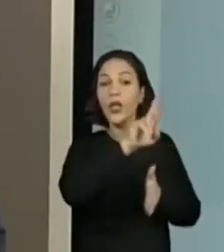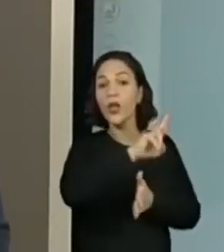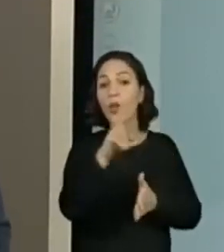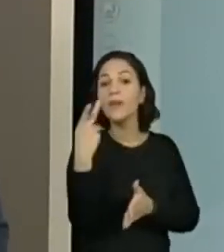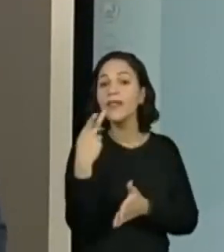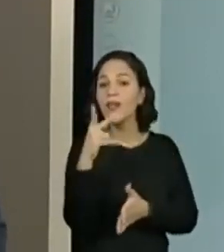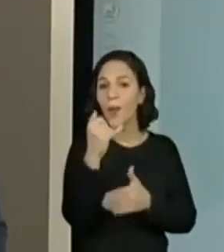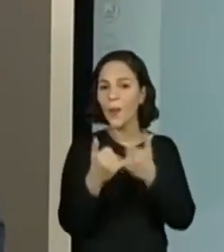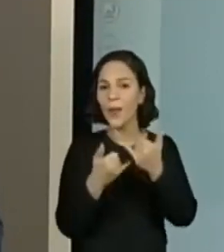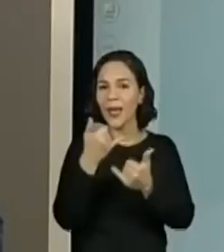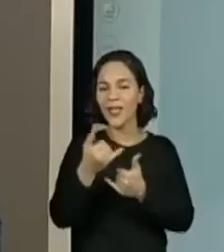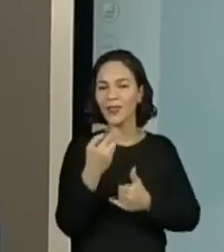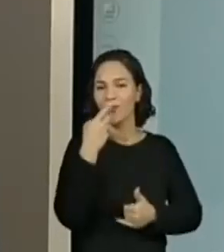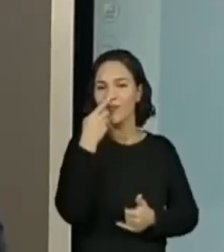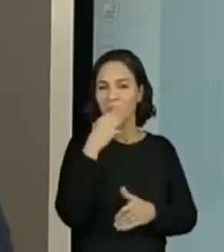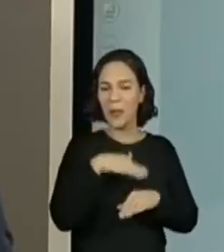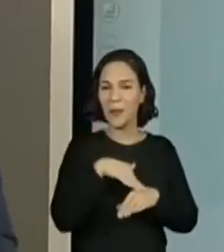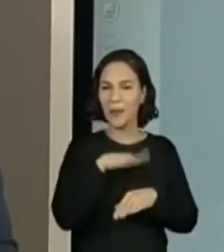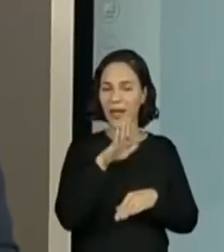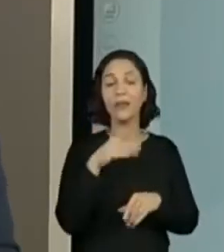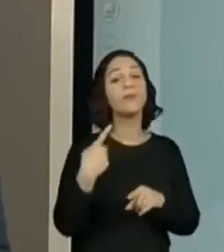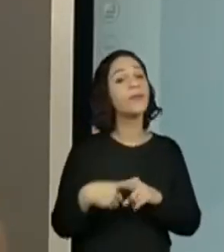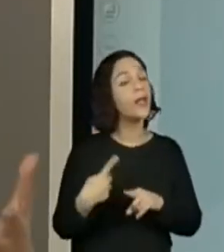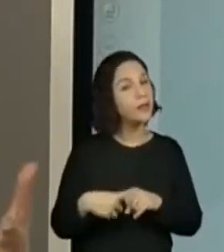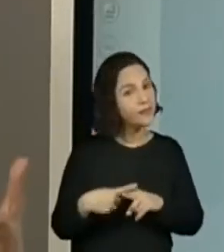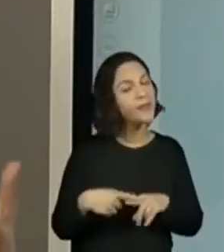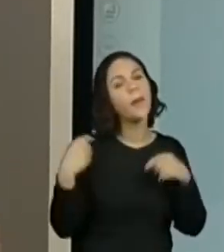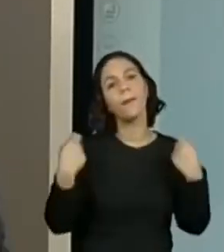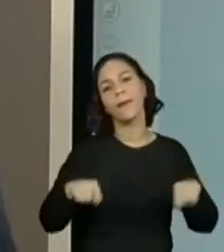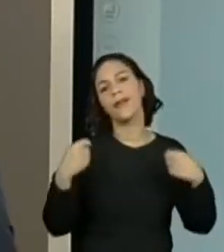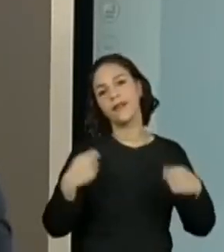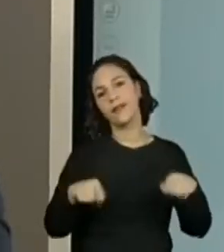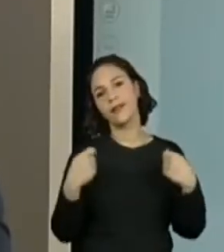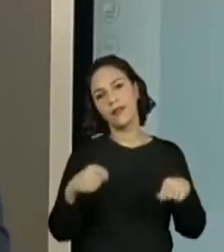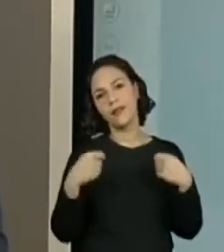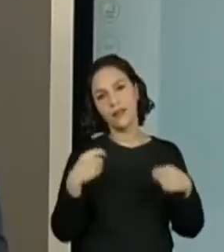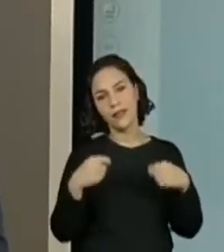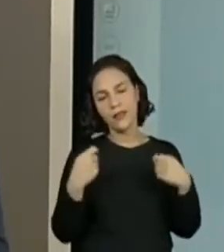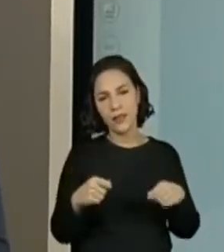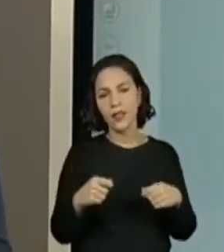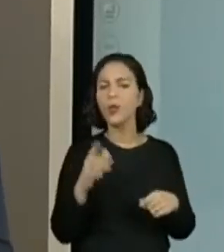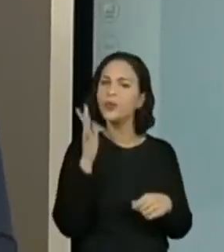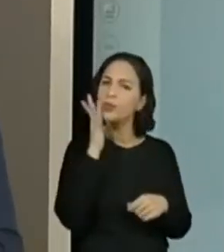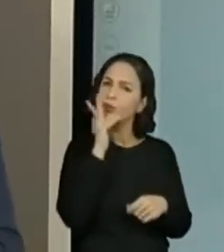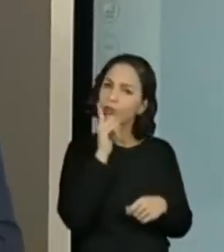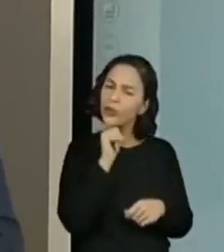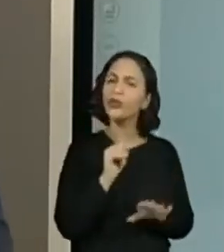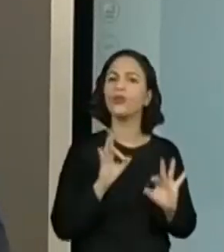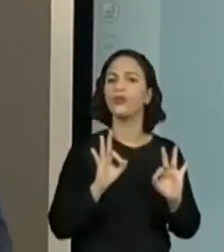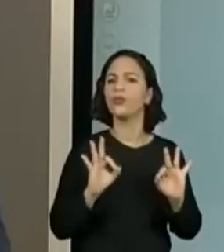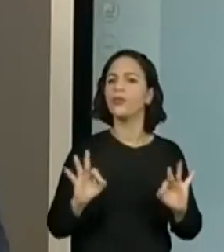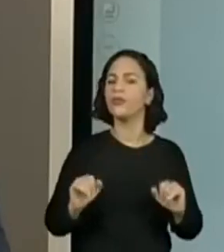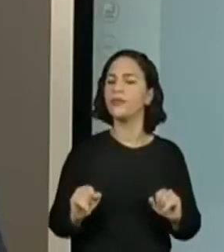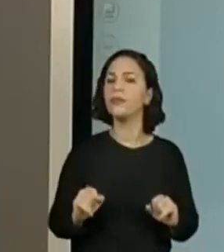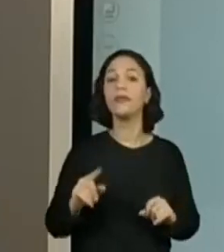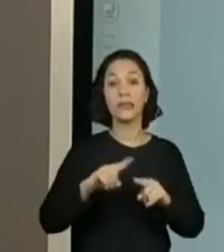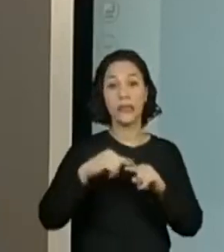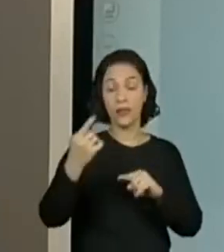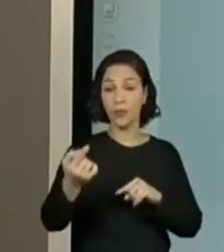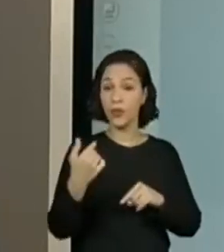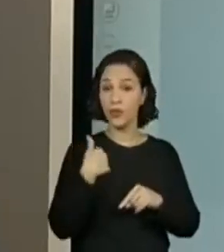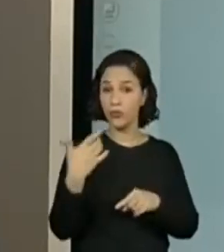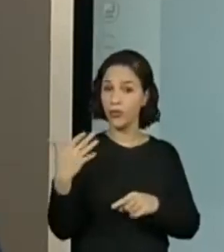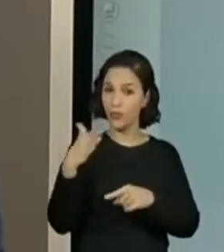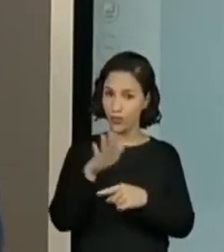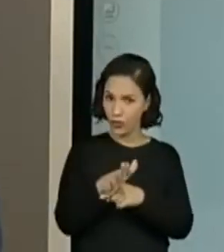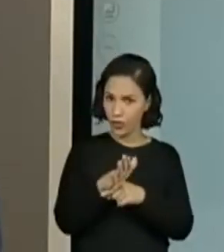do seu brinquedo preferido, porque a gente precisa de ter aí bonitinho, a professora depois vai ajudar vocês, para a